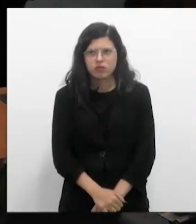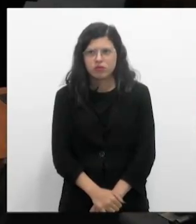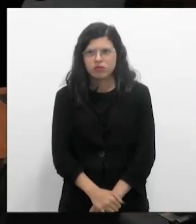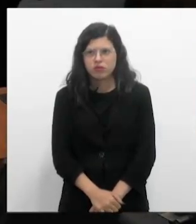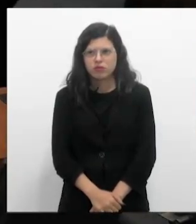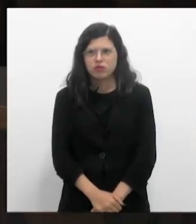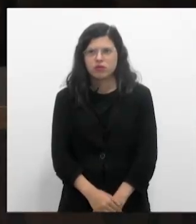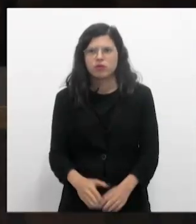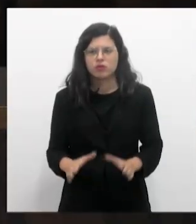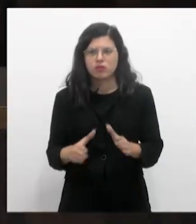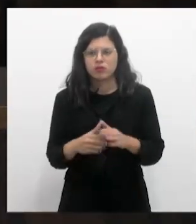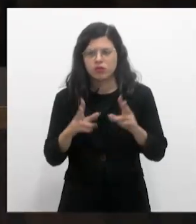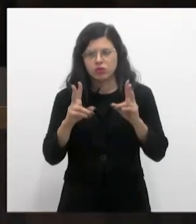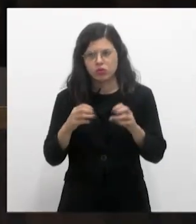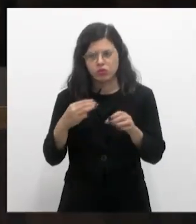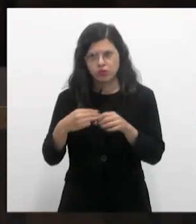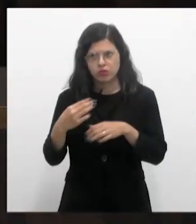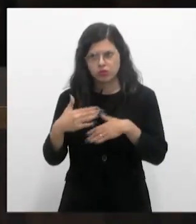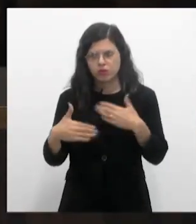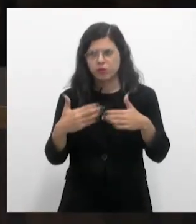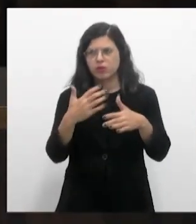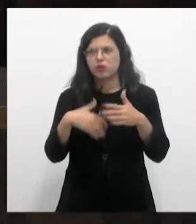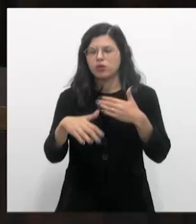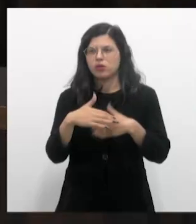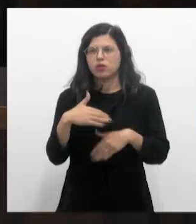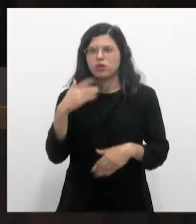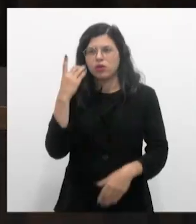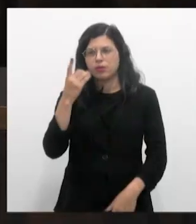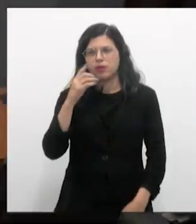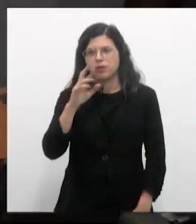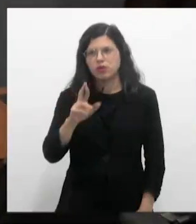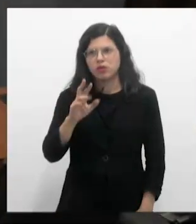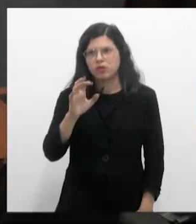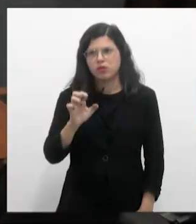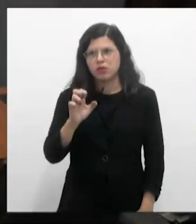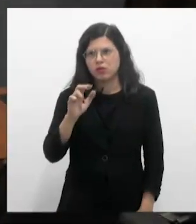Pela Comissão de Assuntos Municipais e Desenvolvimento Regional, deputado Renan Jordi.